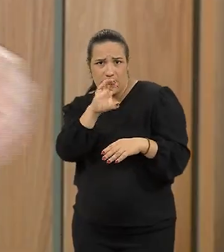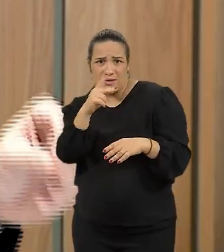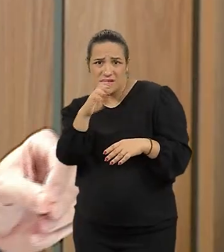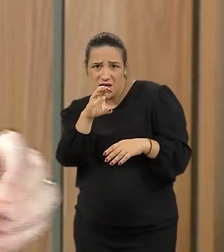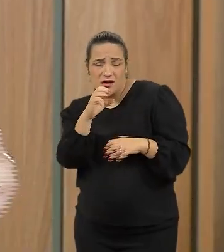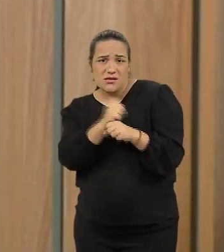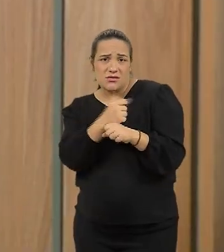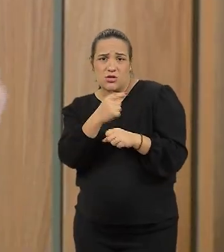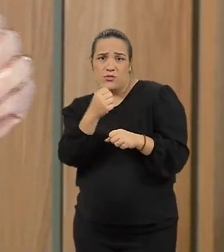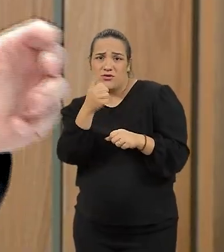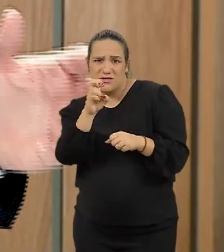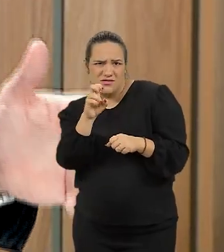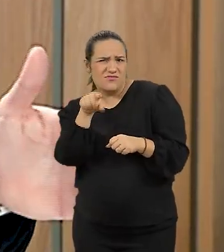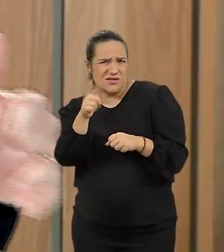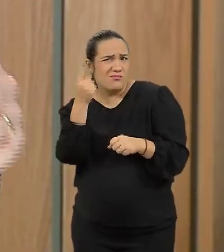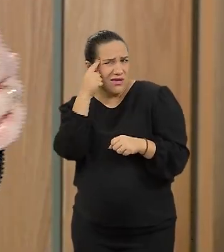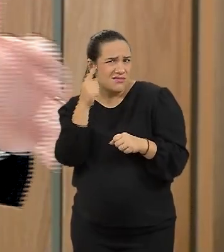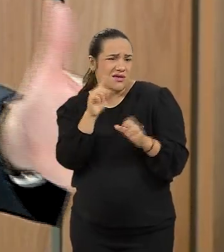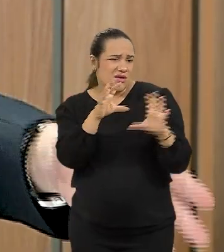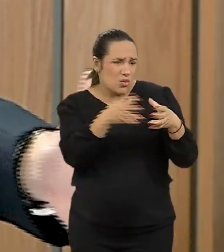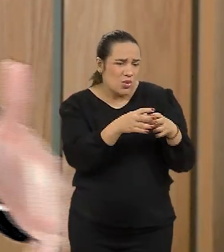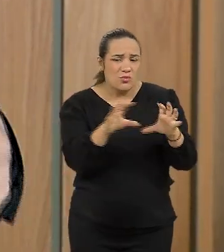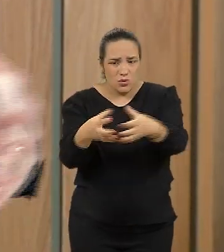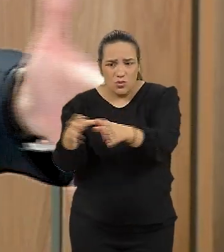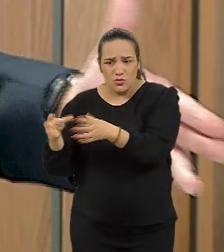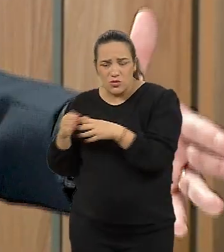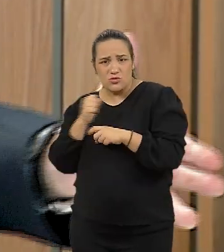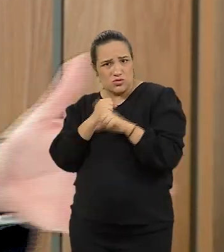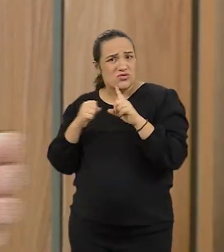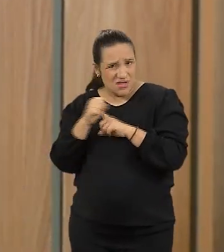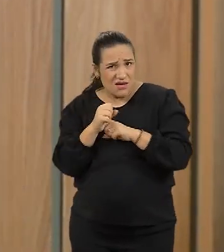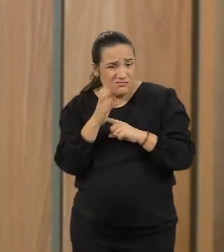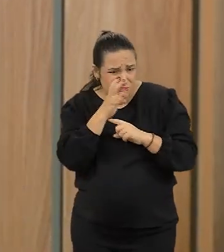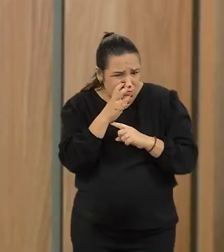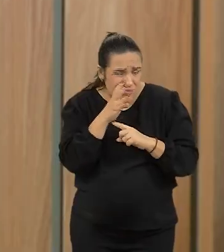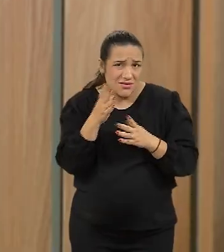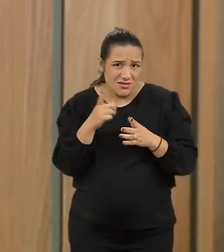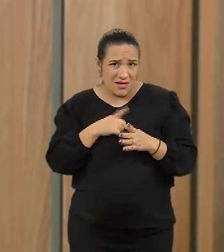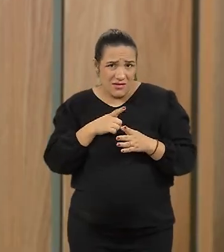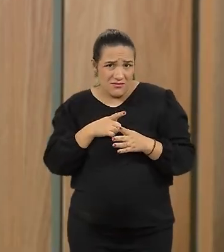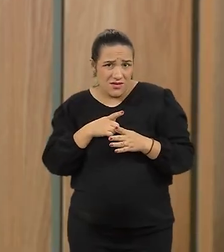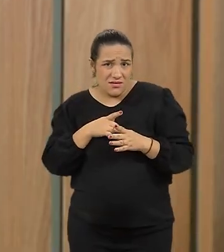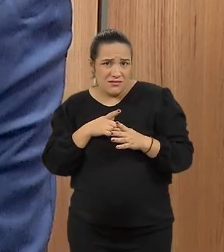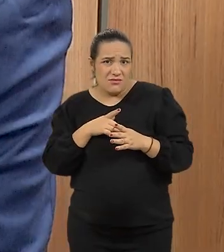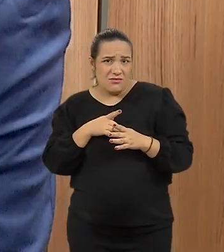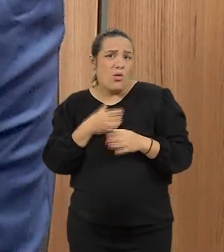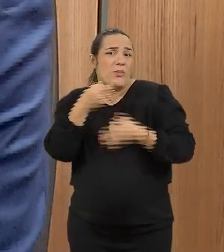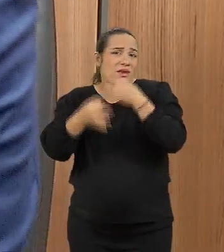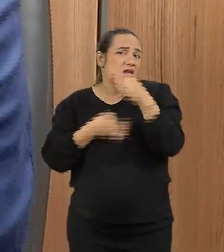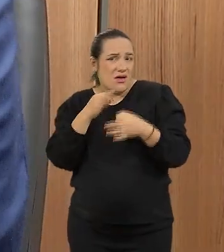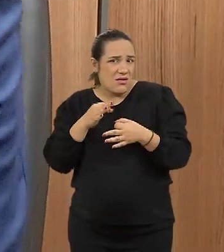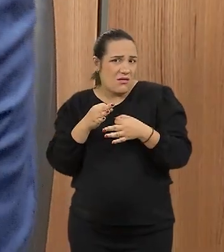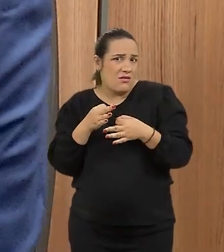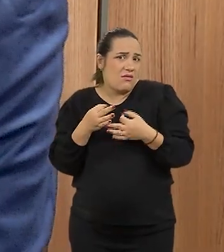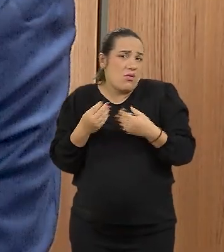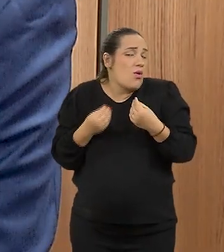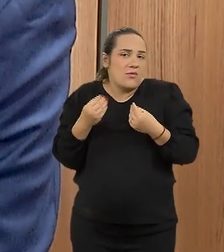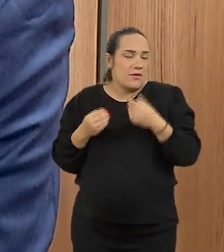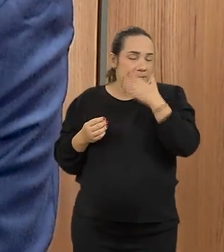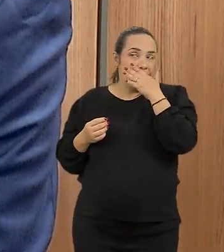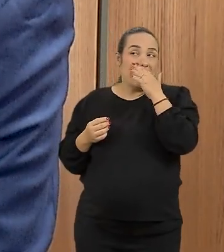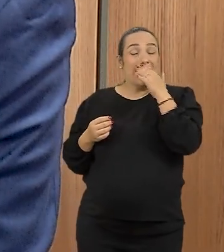os setores envolvidos na sociedade foram bem ouvidos? Foi uma tramitação democrática na visão do senhor? Eu tenho uma visão um